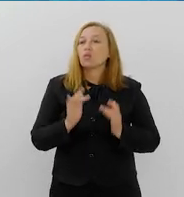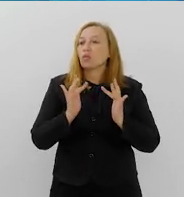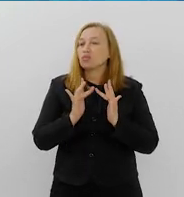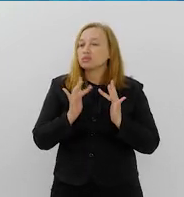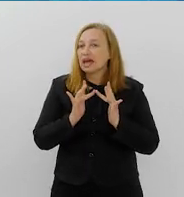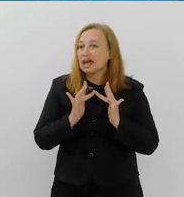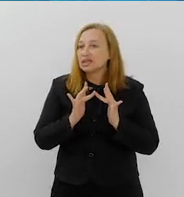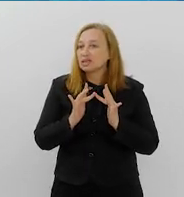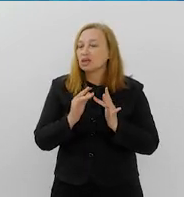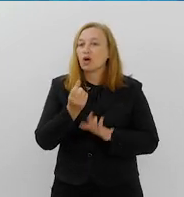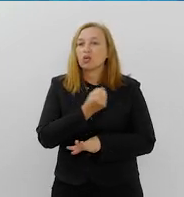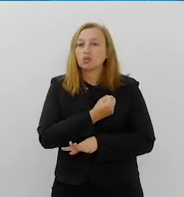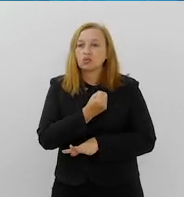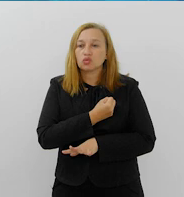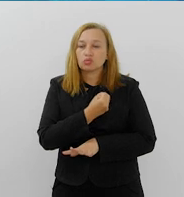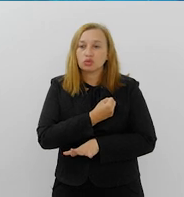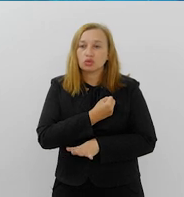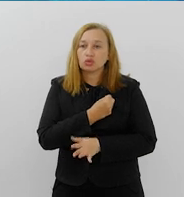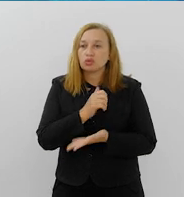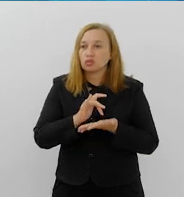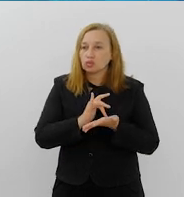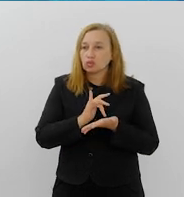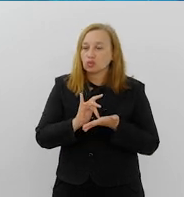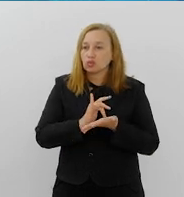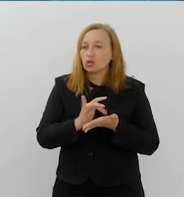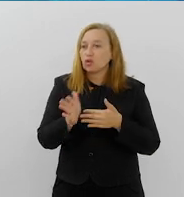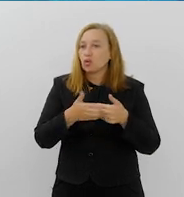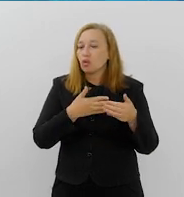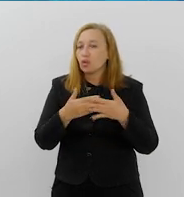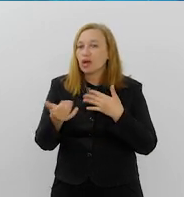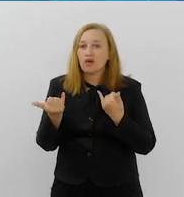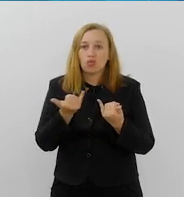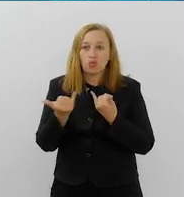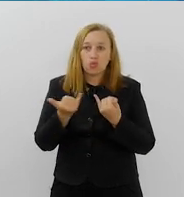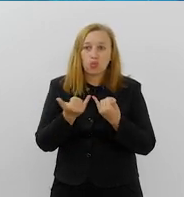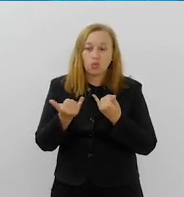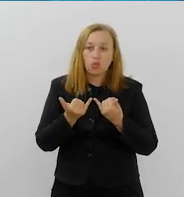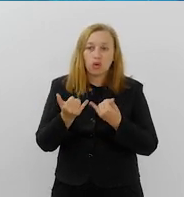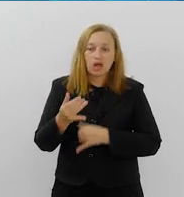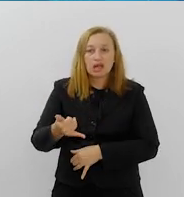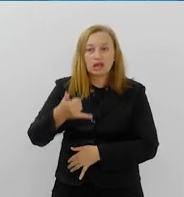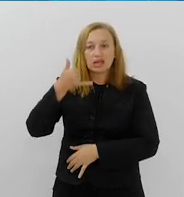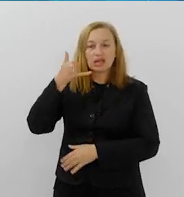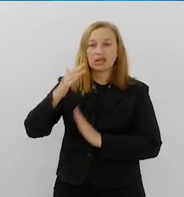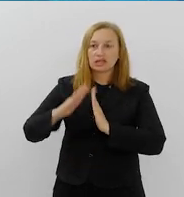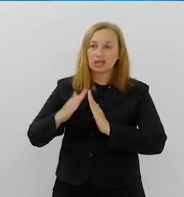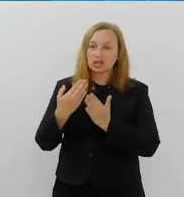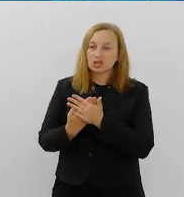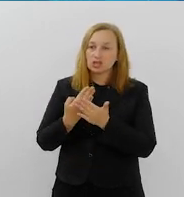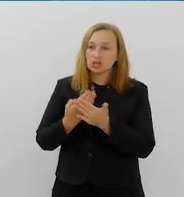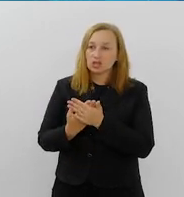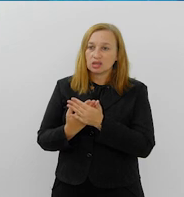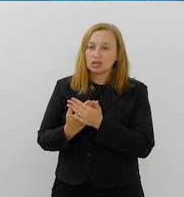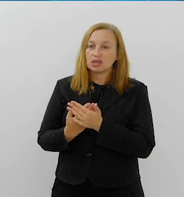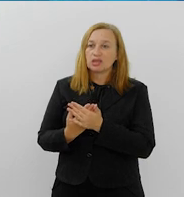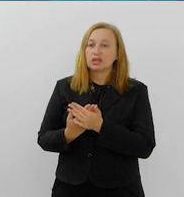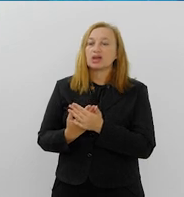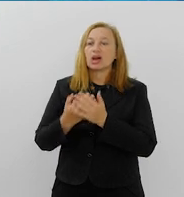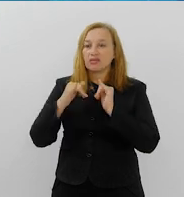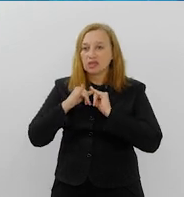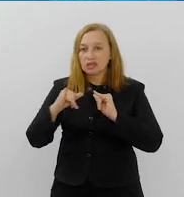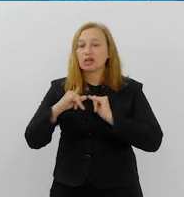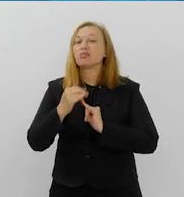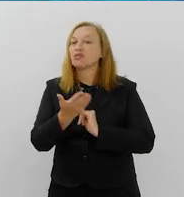um contato, um número de celular, né? Qualquer informação, ligue aqui na escola. Passaremos